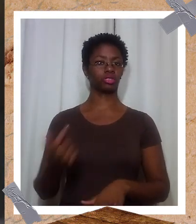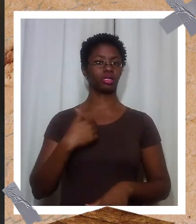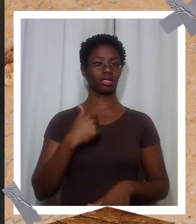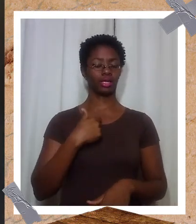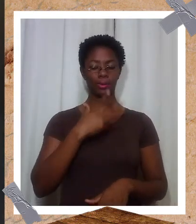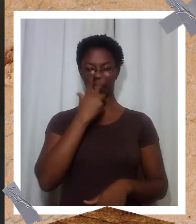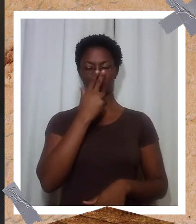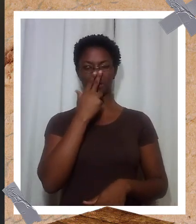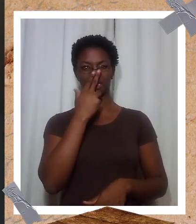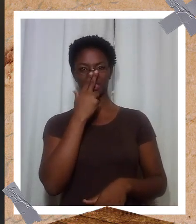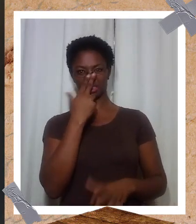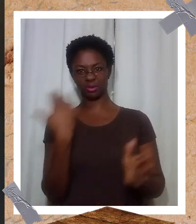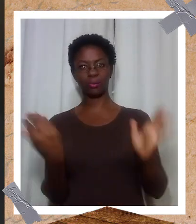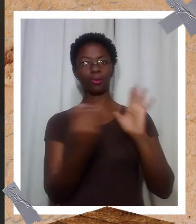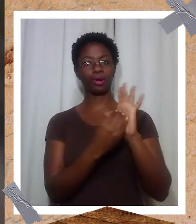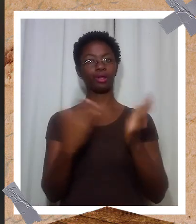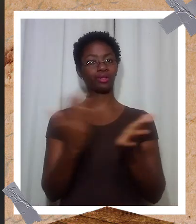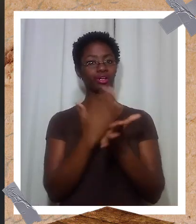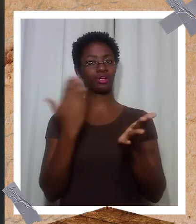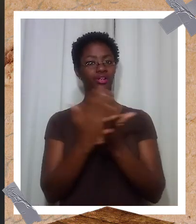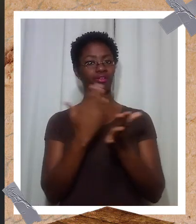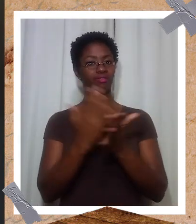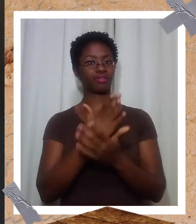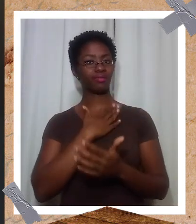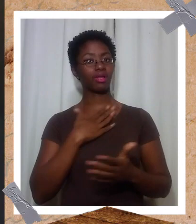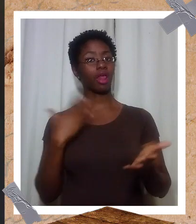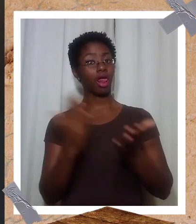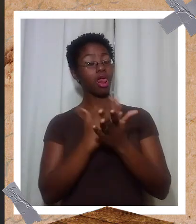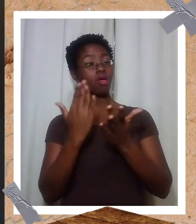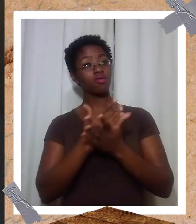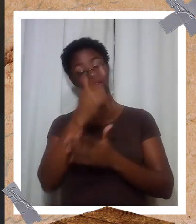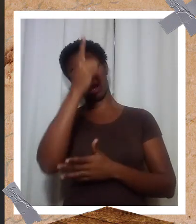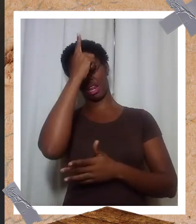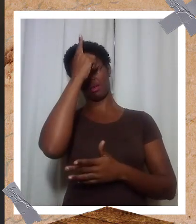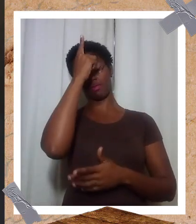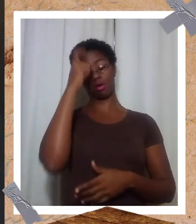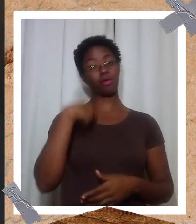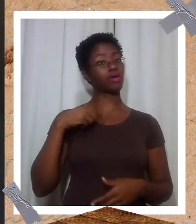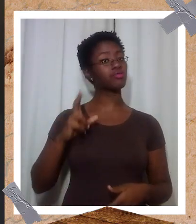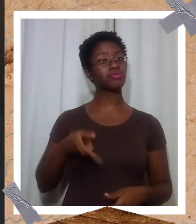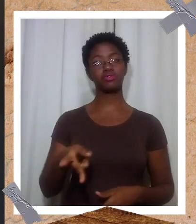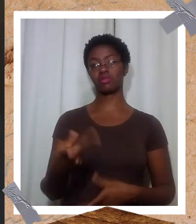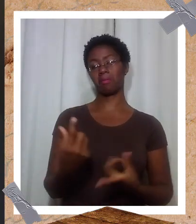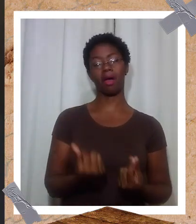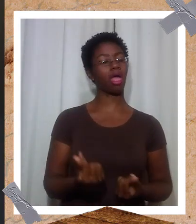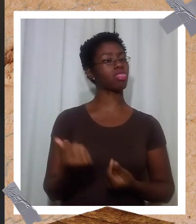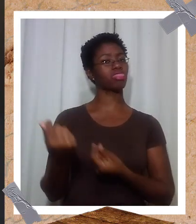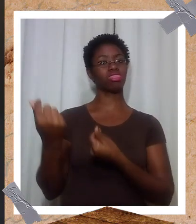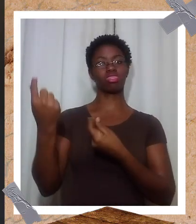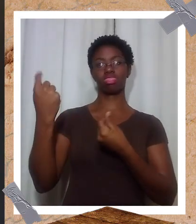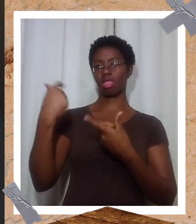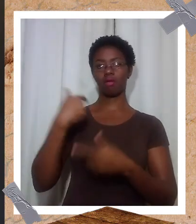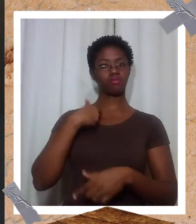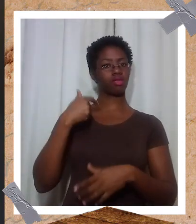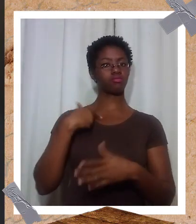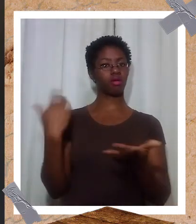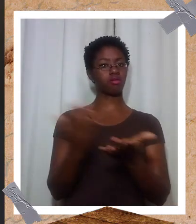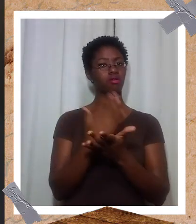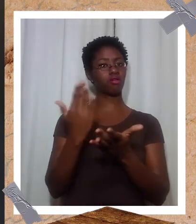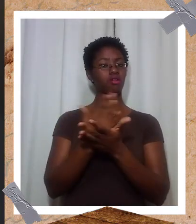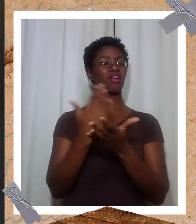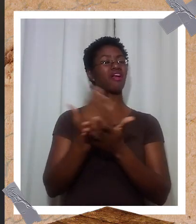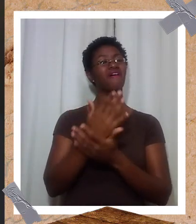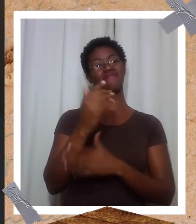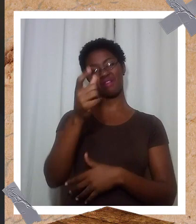estampo num livro meu, o Livreiro do Alemão, né? Eternamente serei o livreiro do alemão,